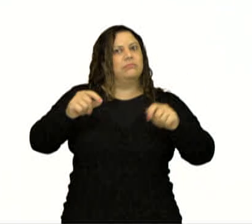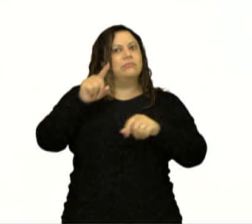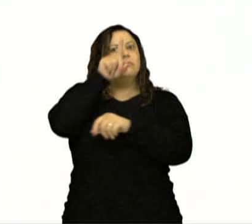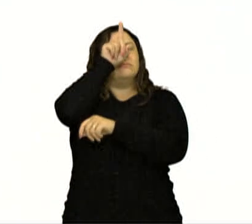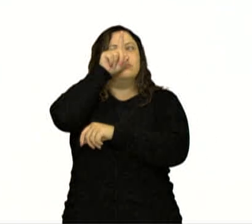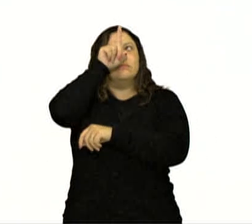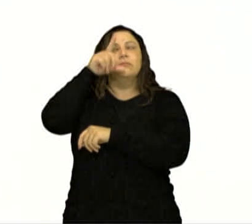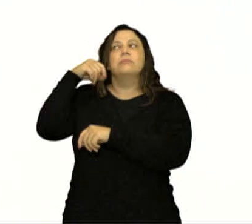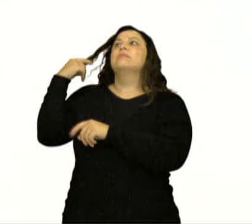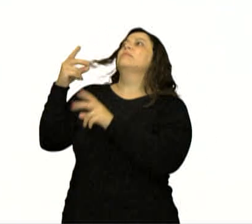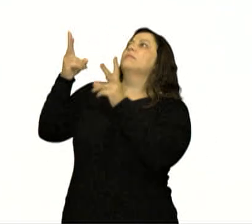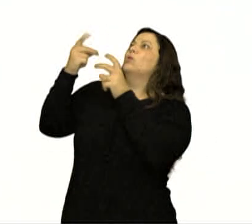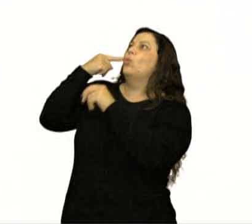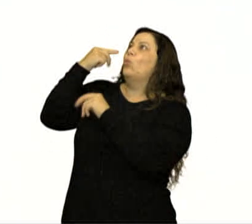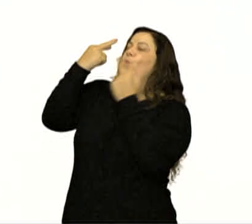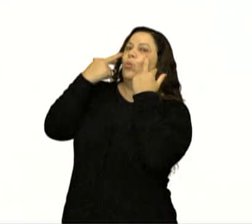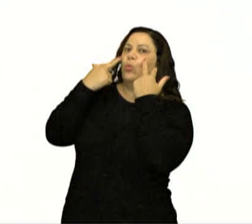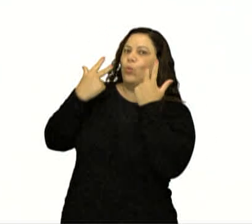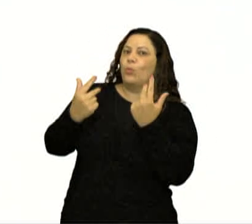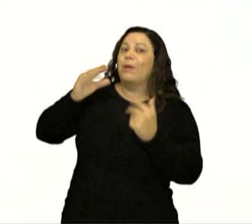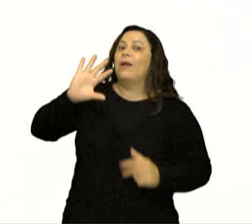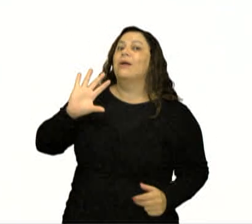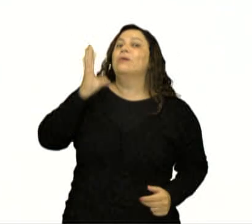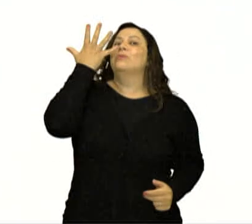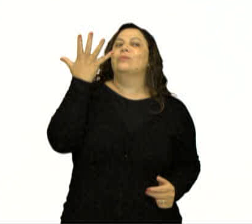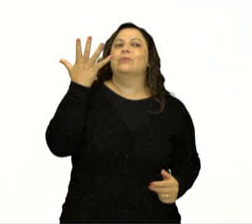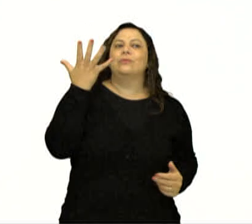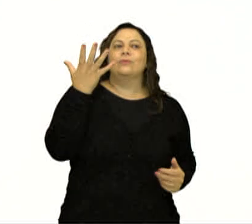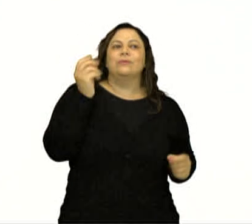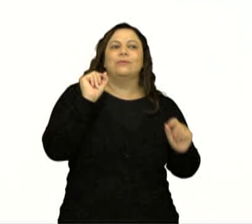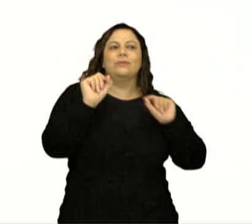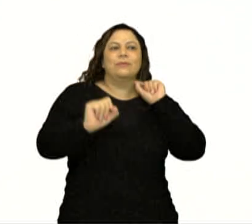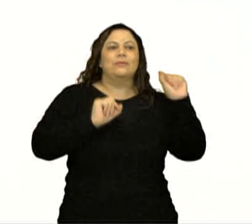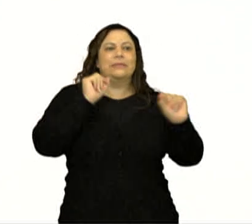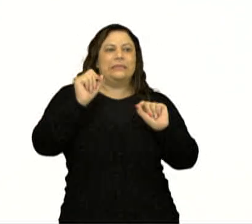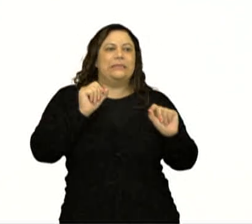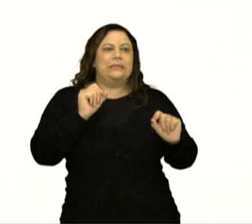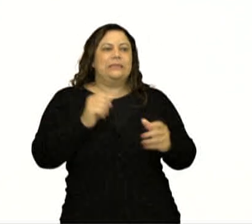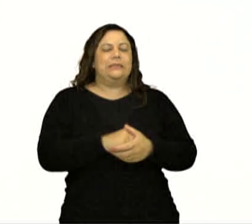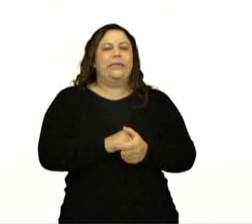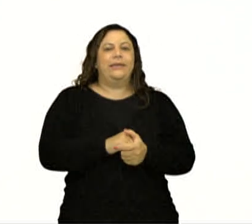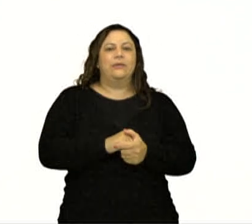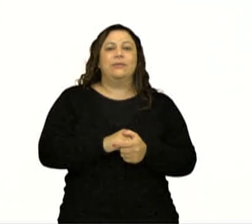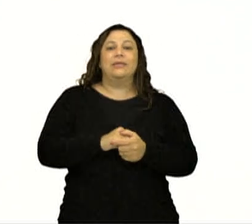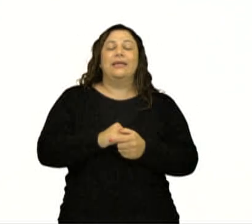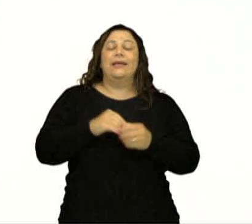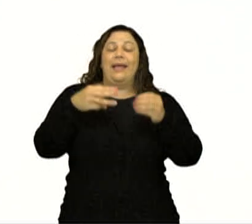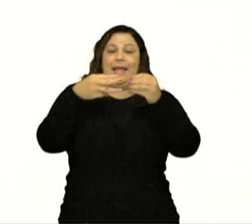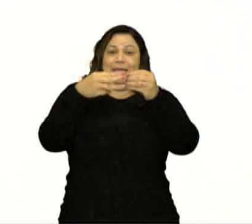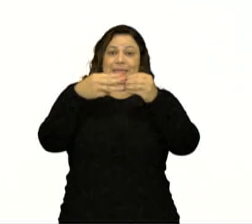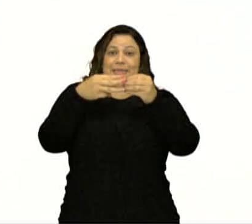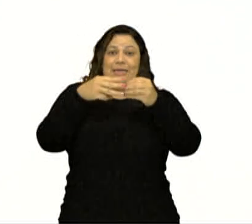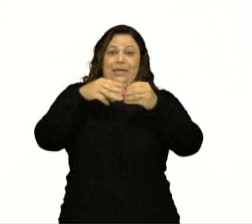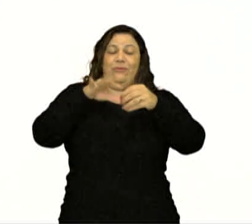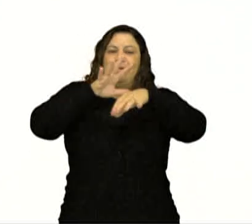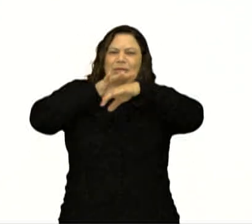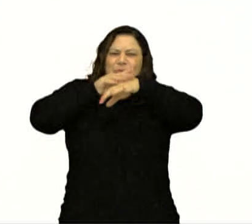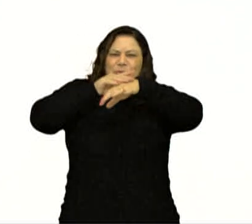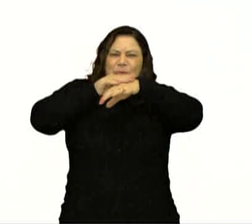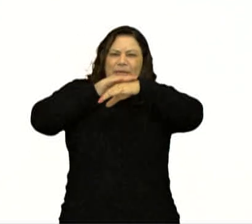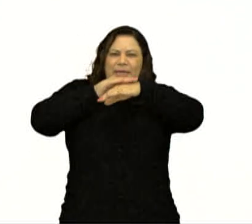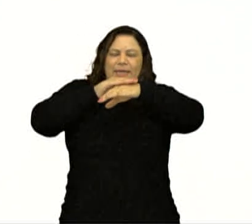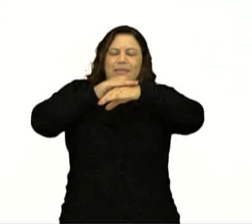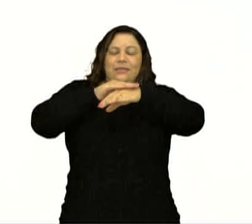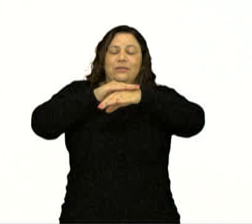perigo. O normal seria acontecer a apoptose, o suicídio da célula doente, tá? Só que se isso